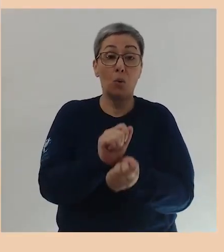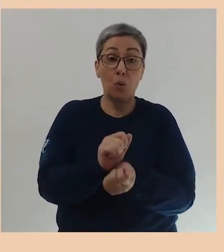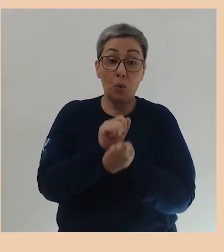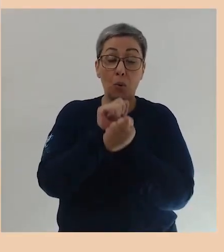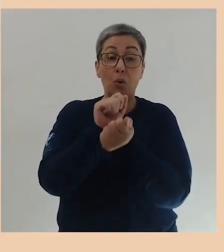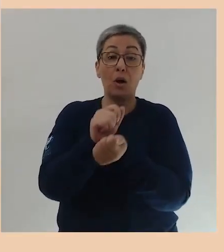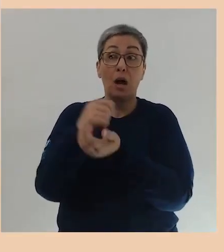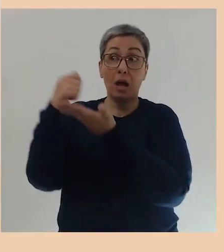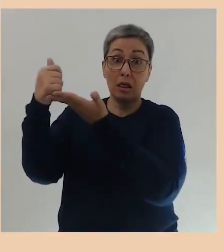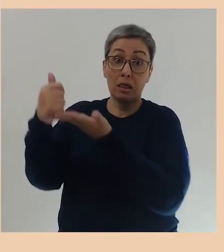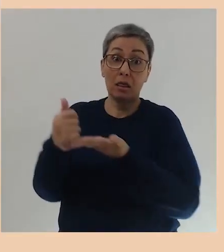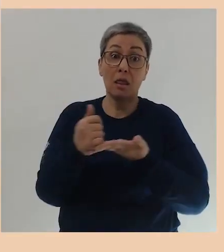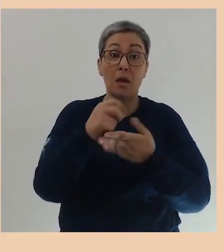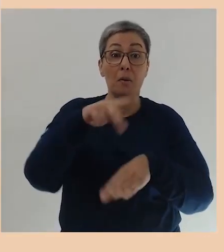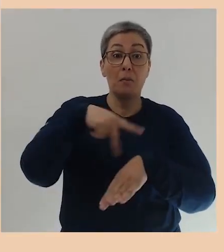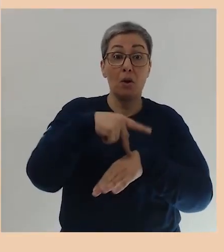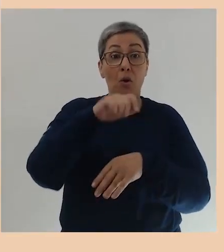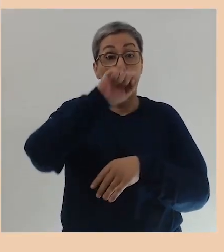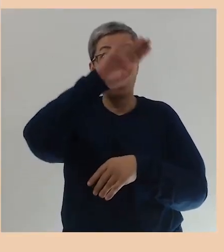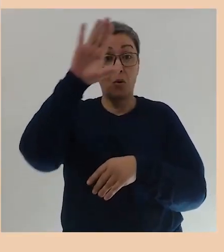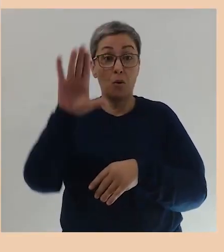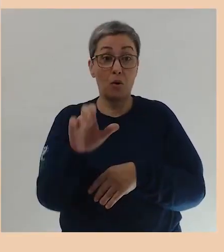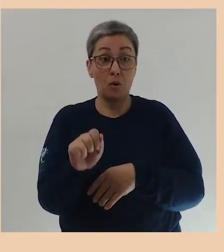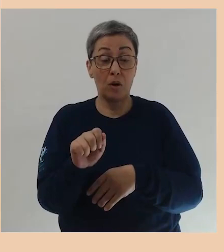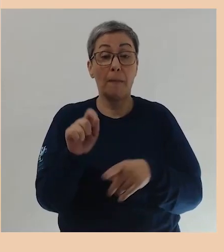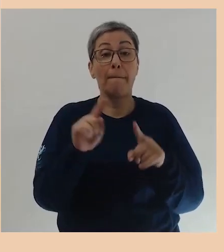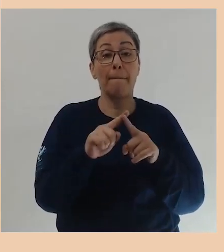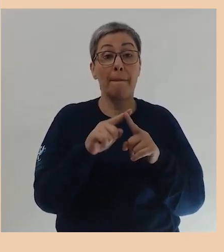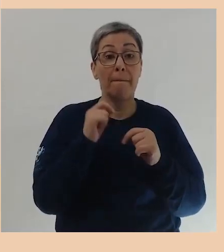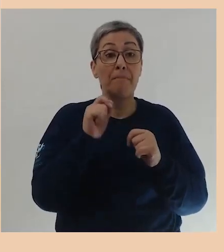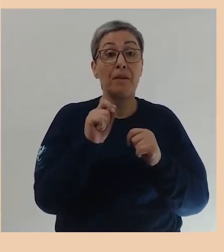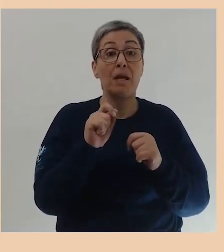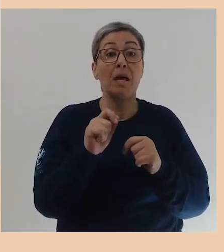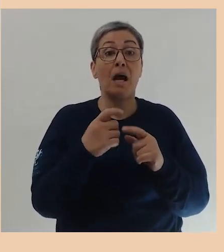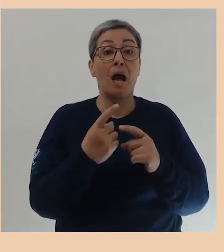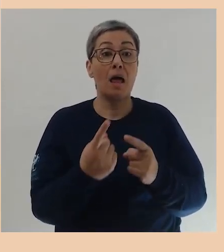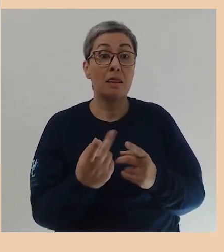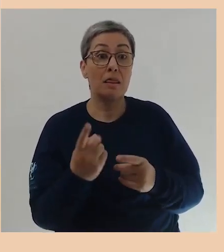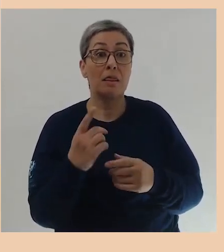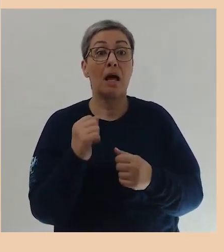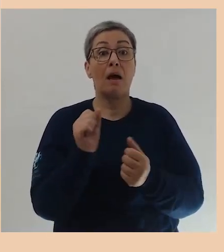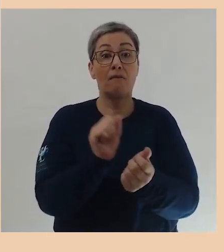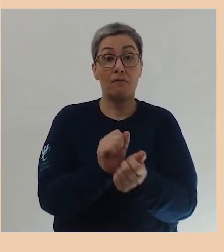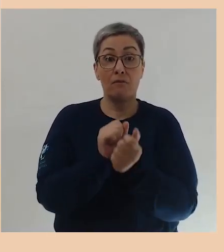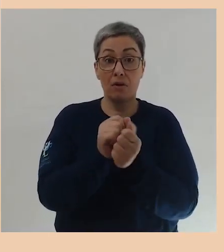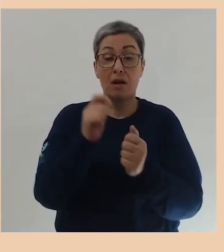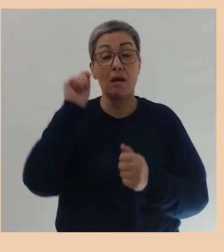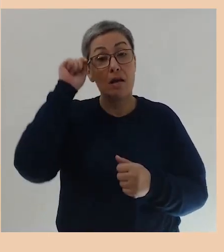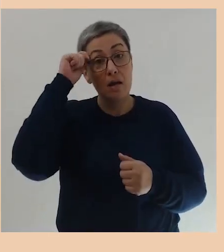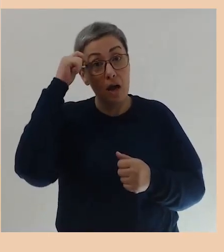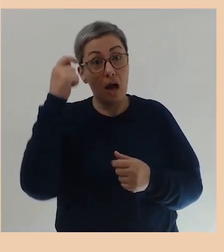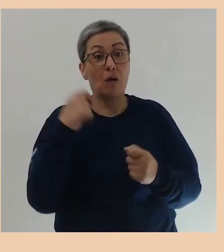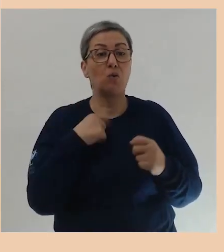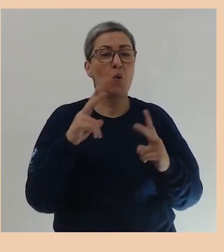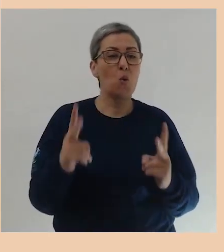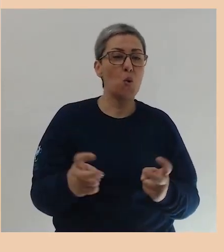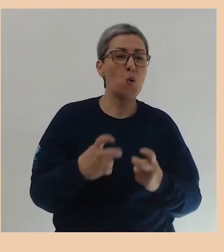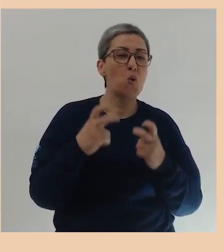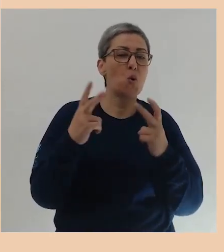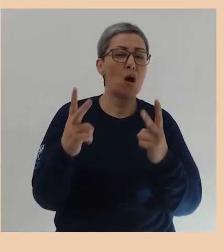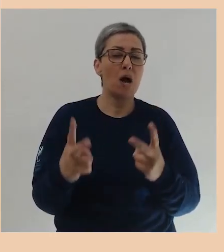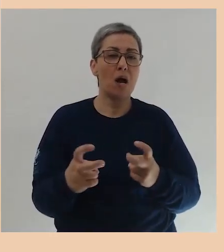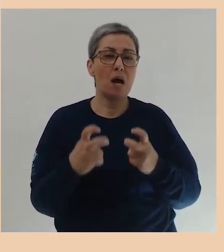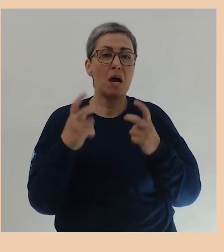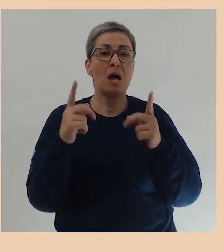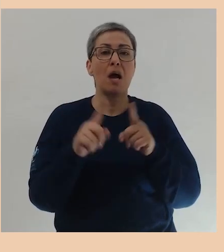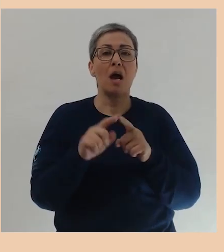trazendo eles de países do continente africano. O tráfico negreiro passou a ser lucrativo com a venda dos